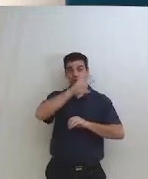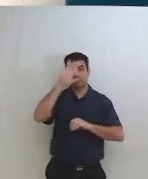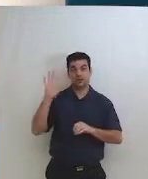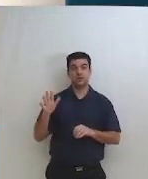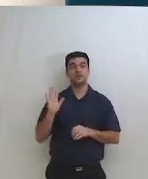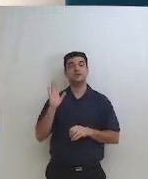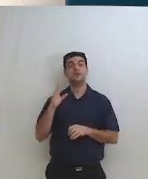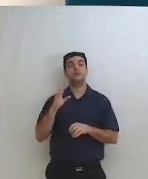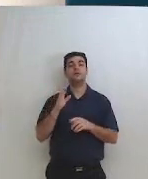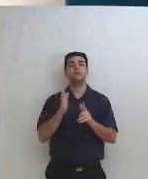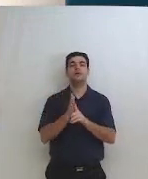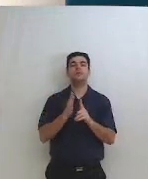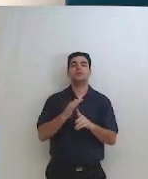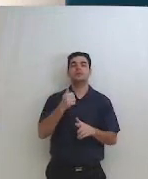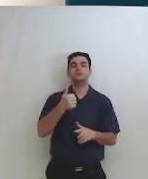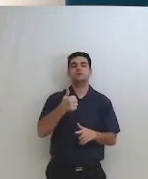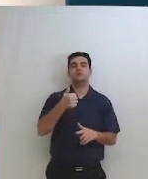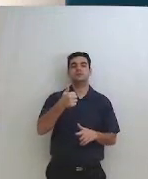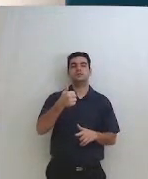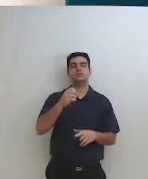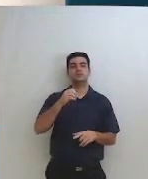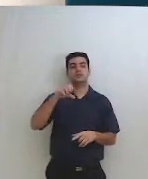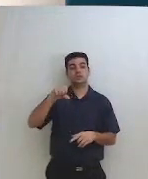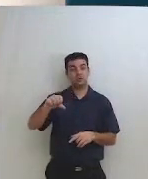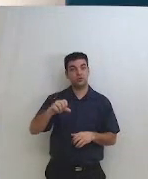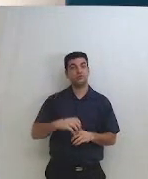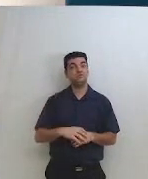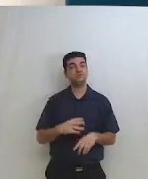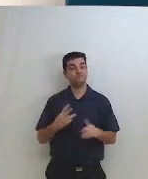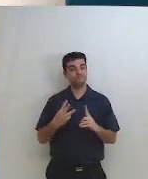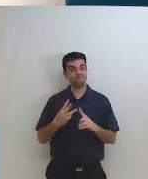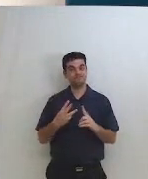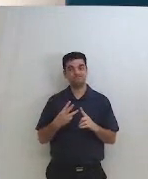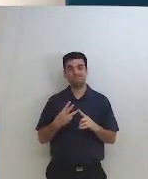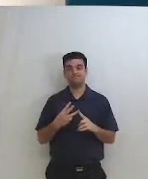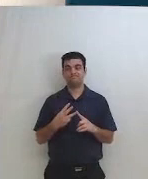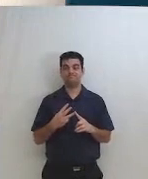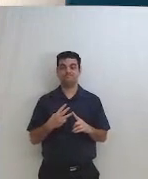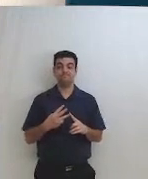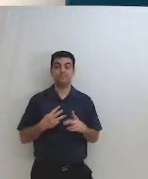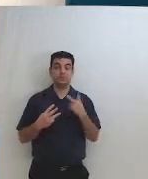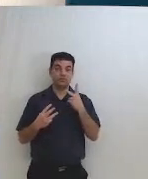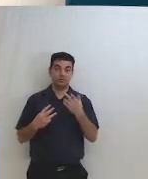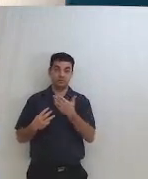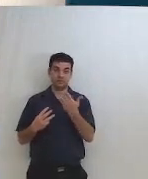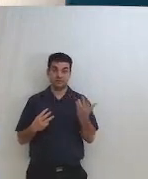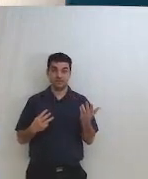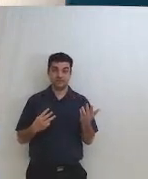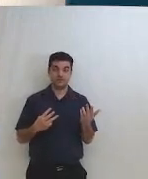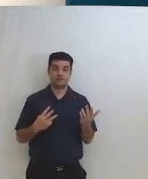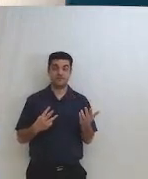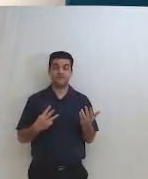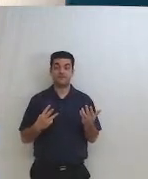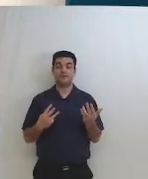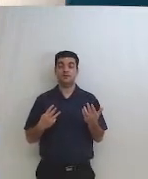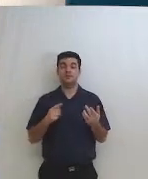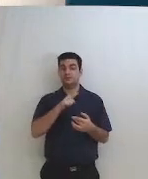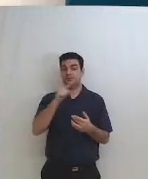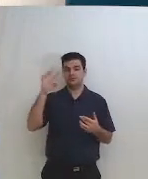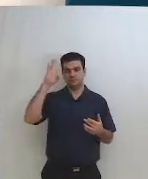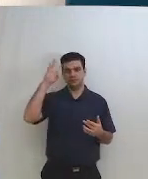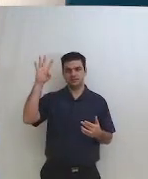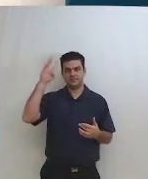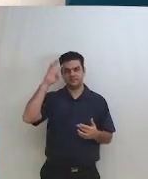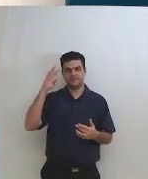dos autos. O terceiro ponto que eu reputo importante e que traga a reflexão de Vossas Excelências é